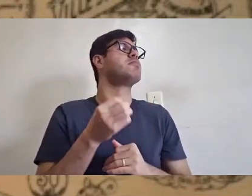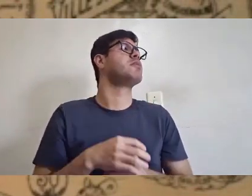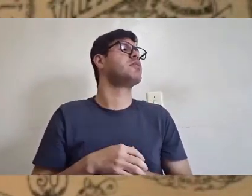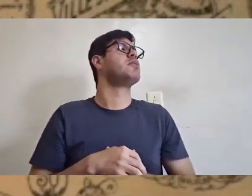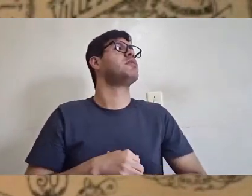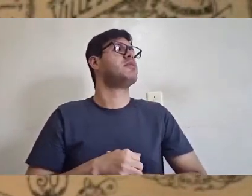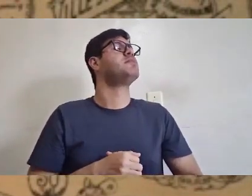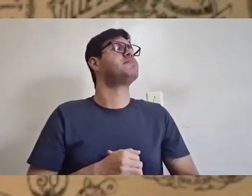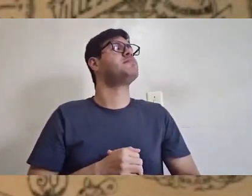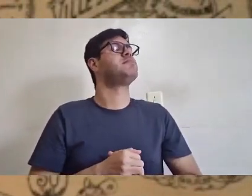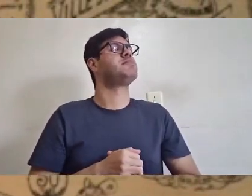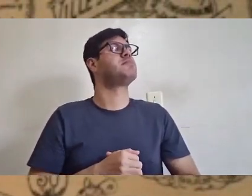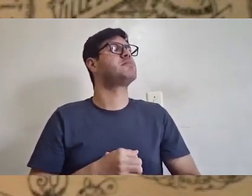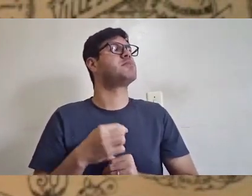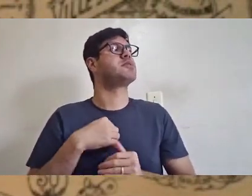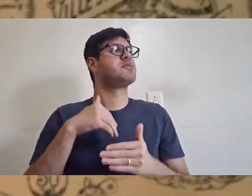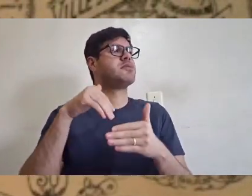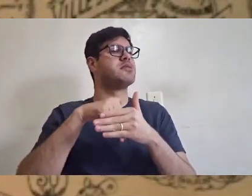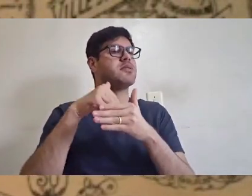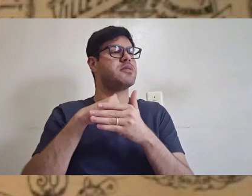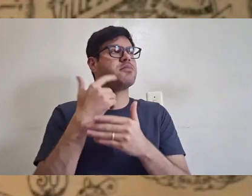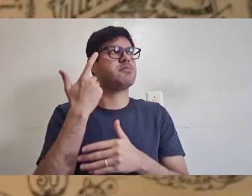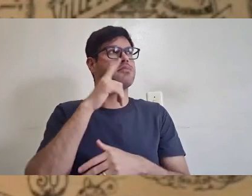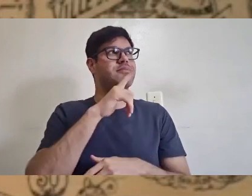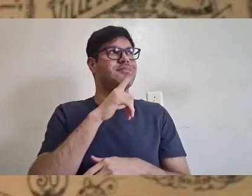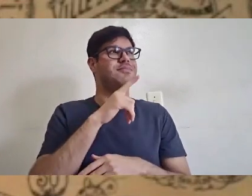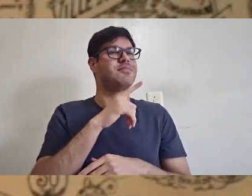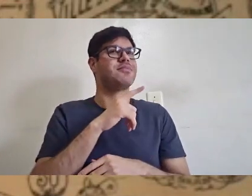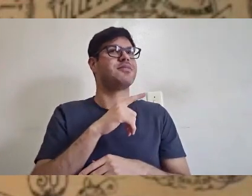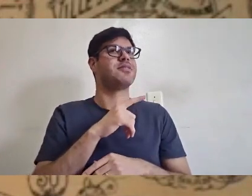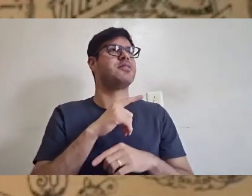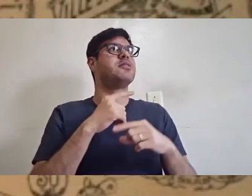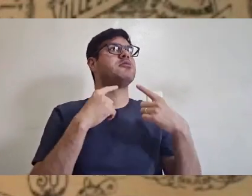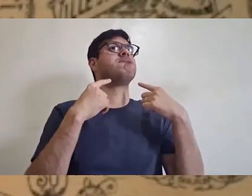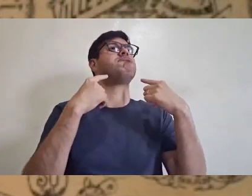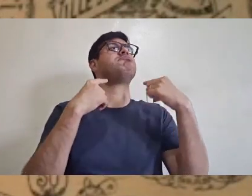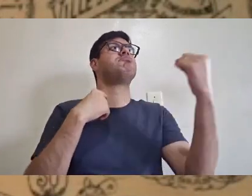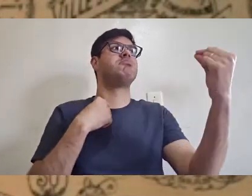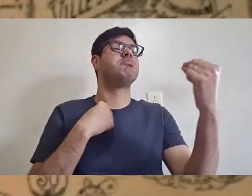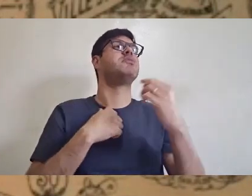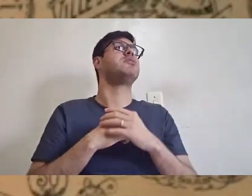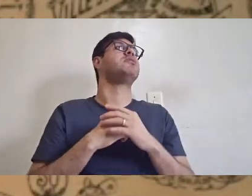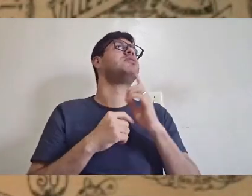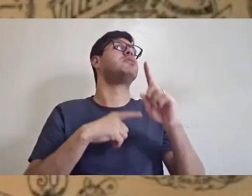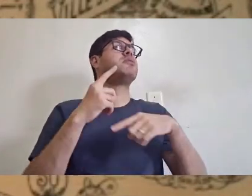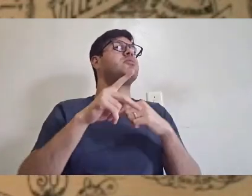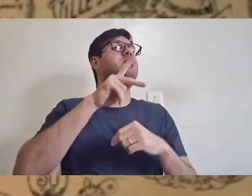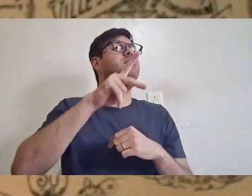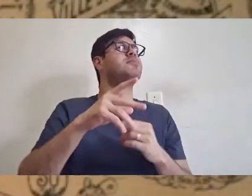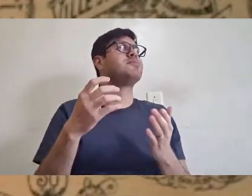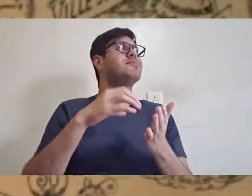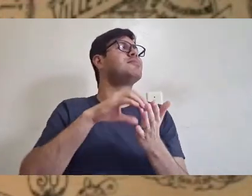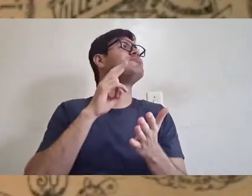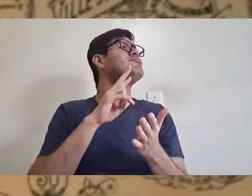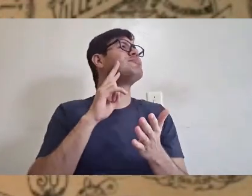2016. Fui eleito com a maior votação, né? E presidi a Câmara de